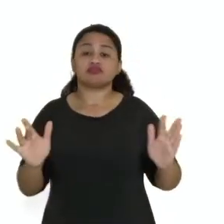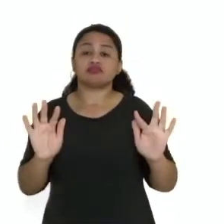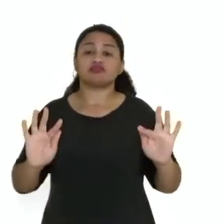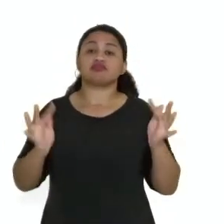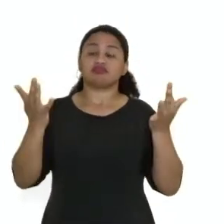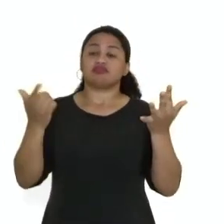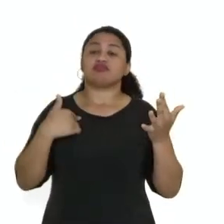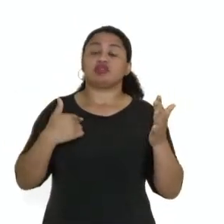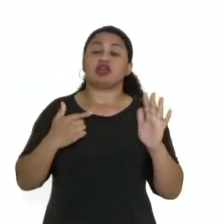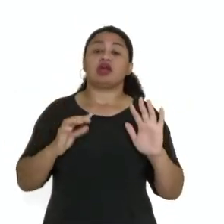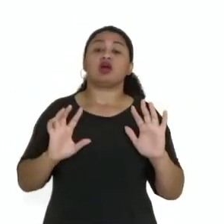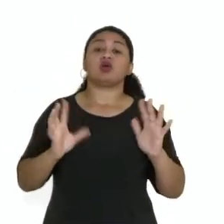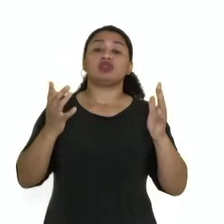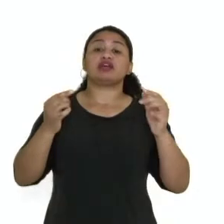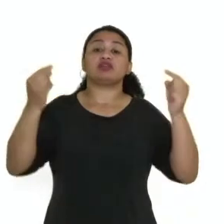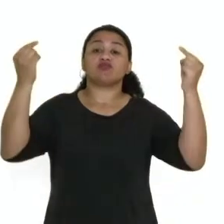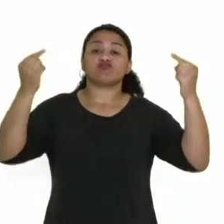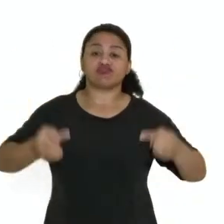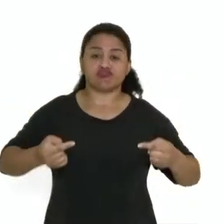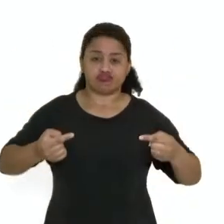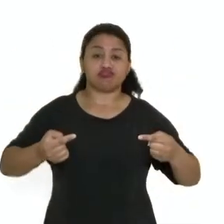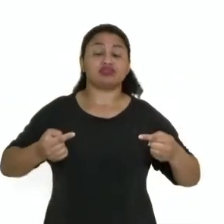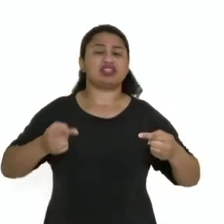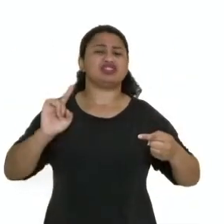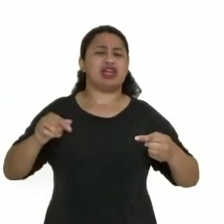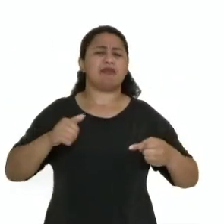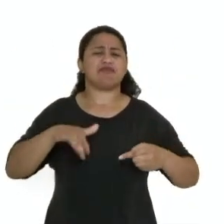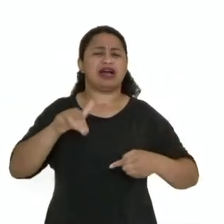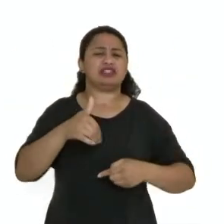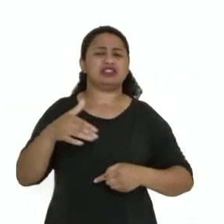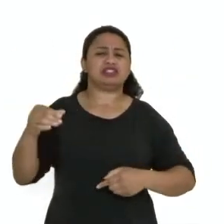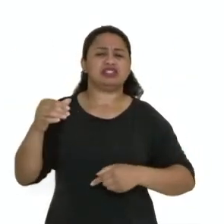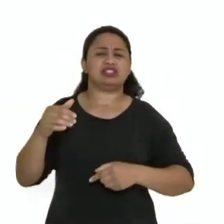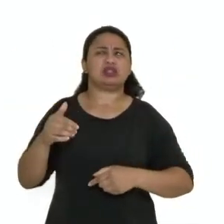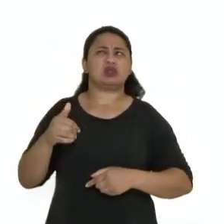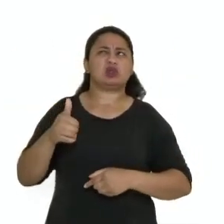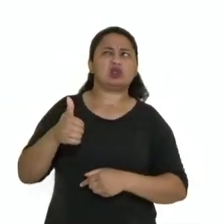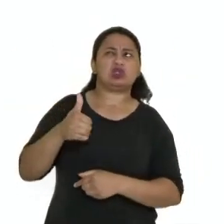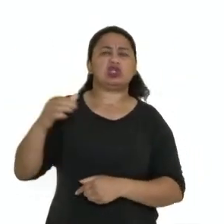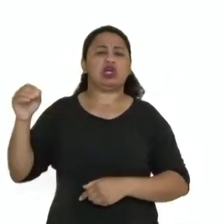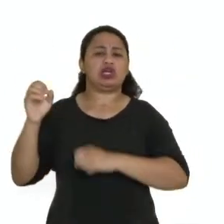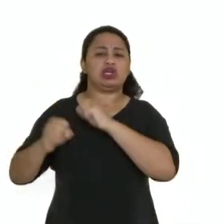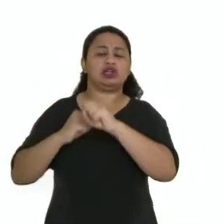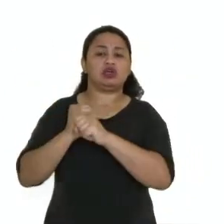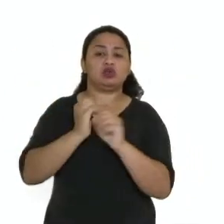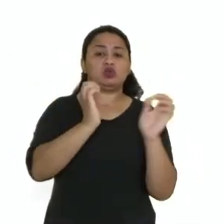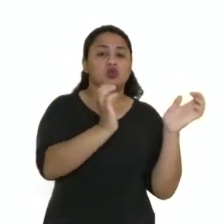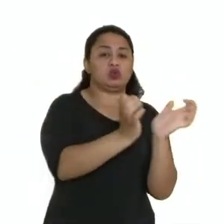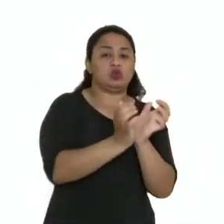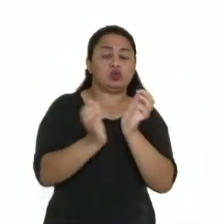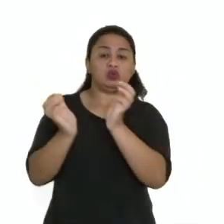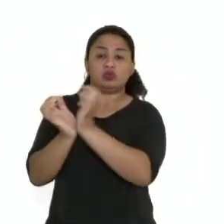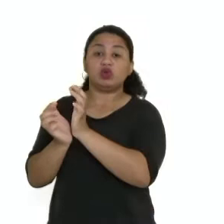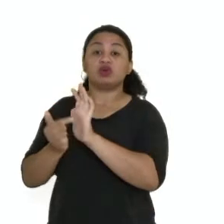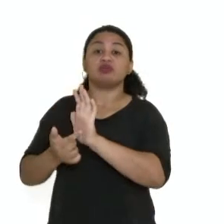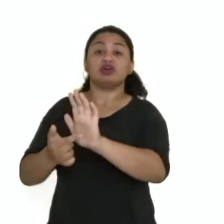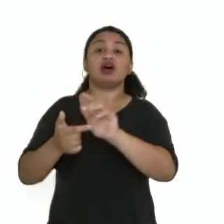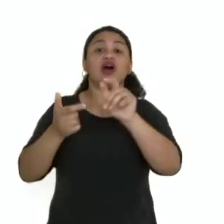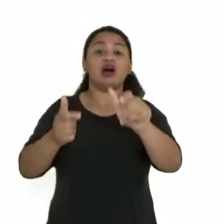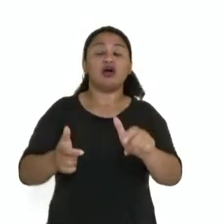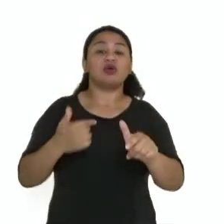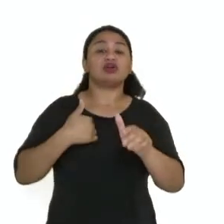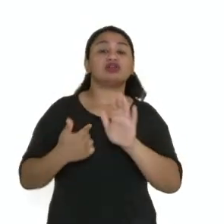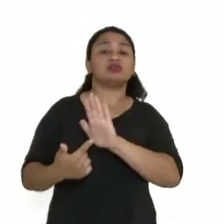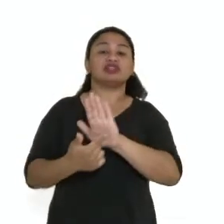uma rivalidade quase que centenária entre dois grupos que encenavam nas ruas de Parintins